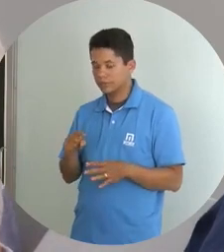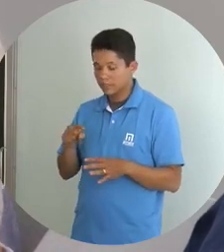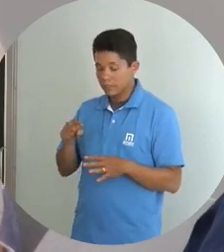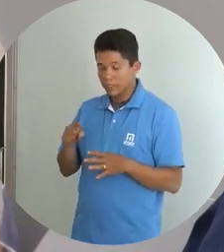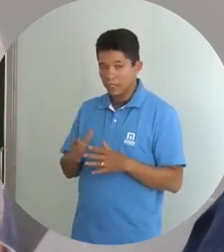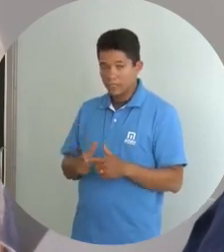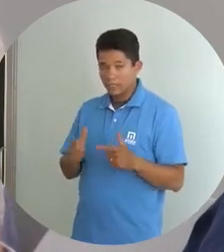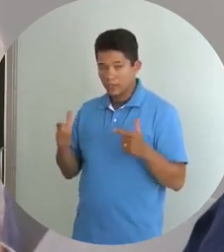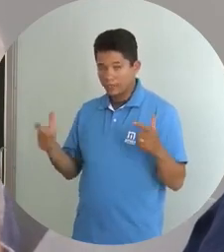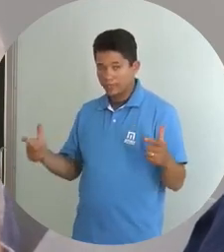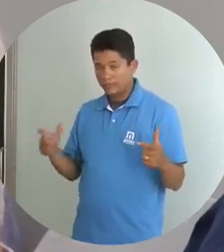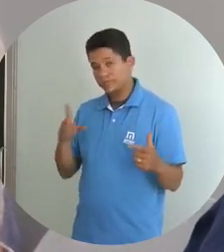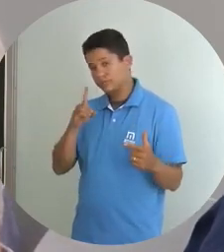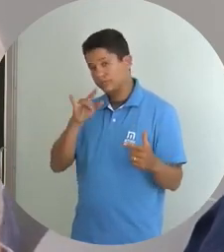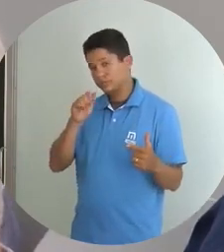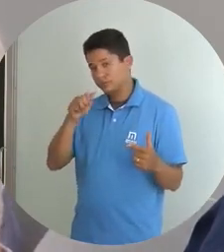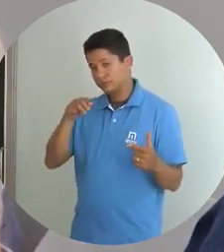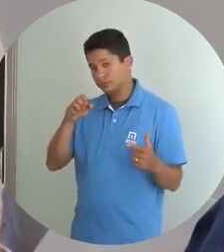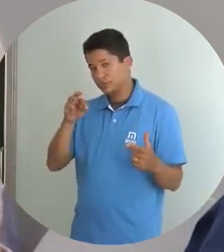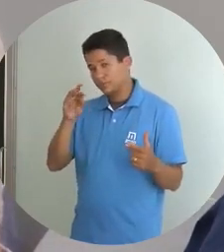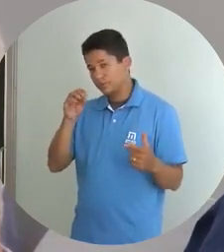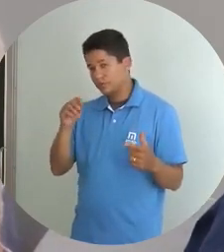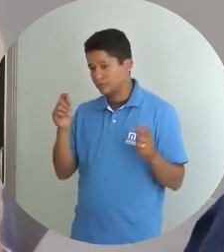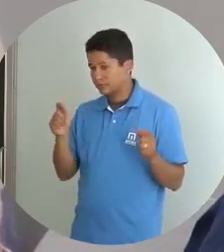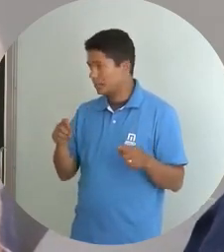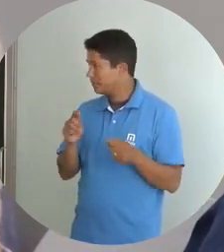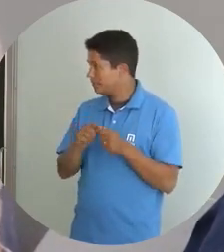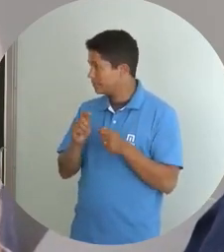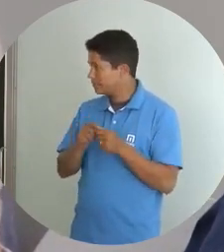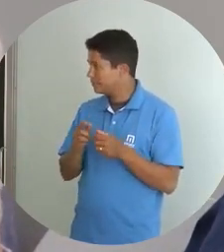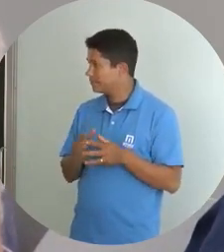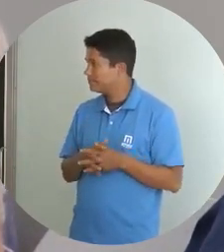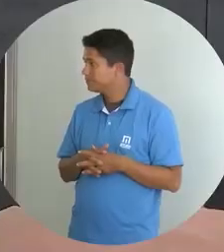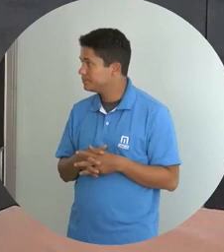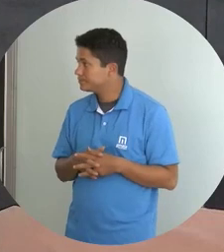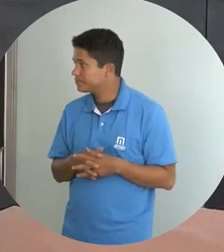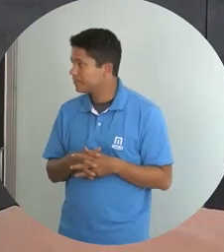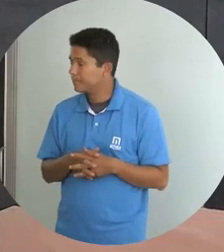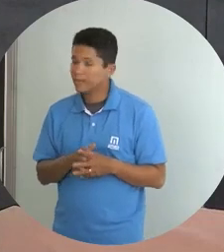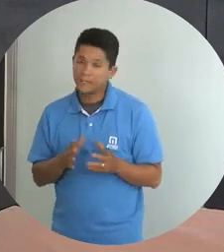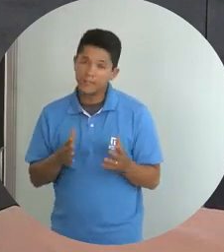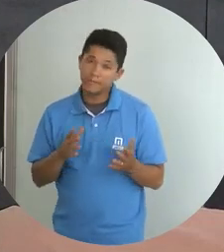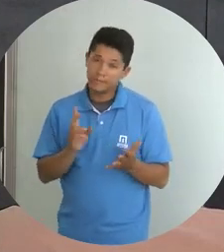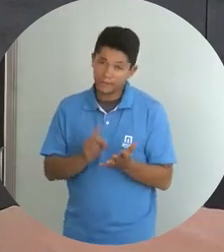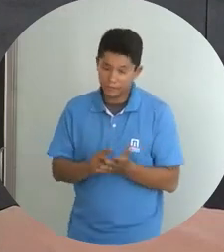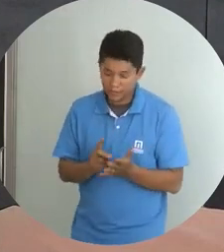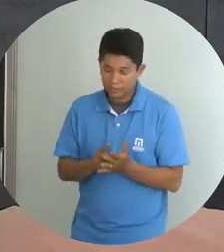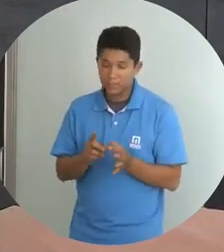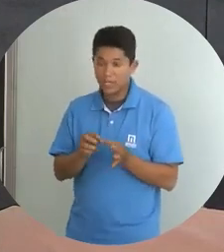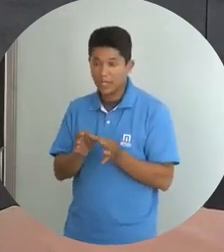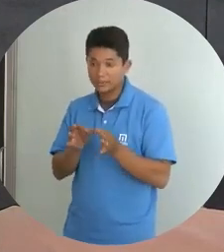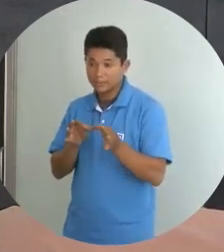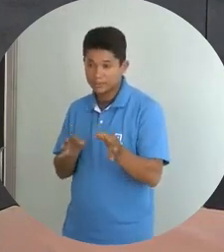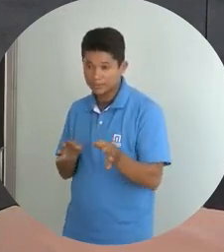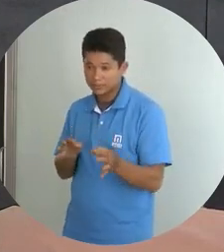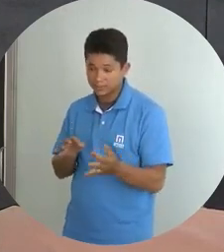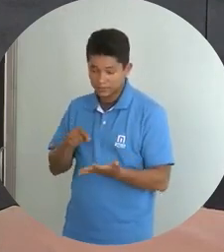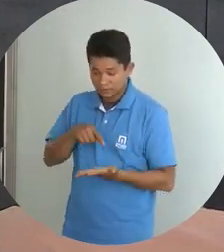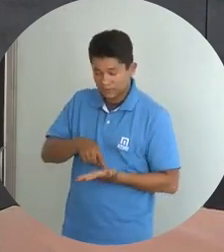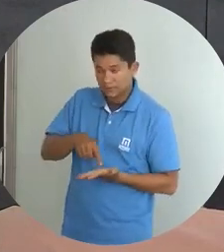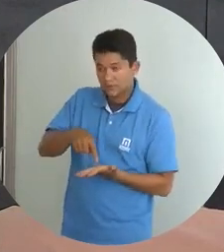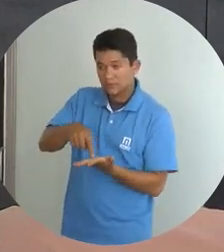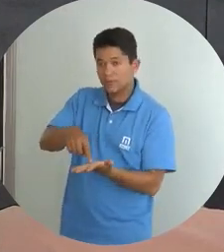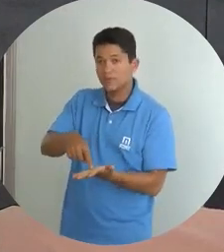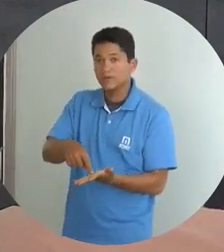diâmetro pode influenciar nisso na hora de eu fazer o... Na verdade, a distância entre a execução da estaca é mais para cicatrizar o terreno e